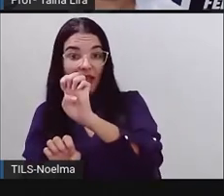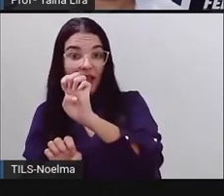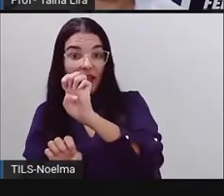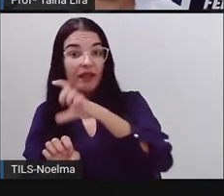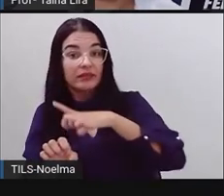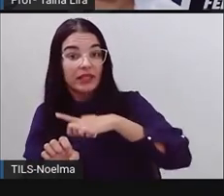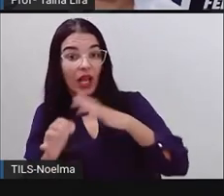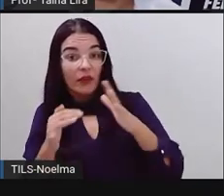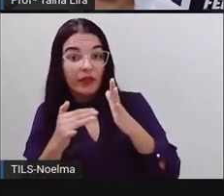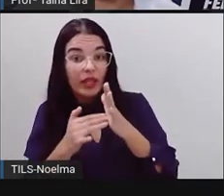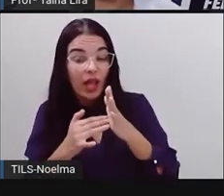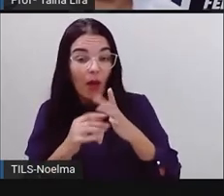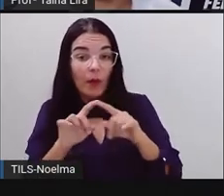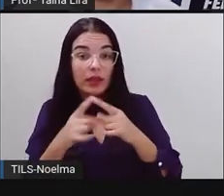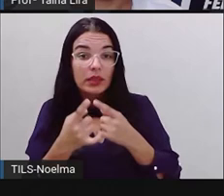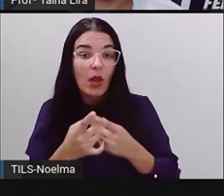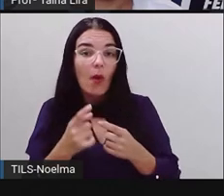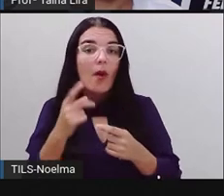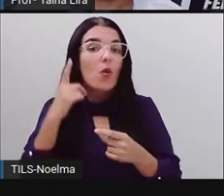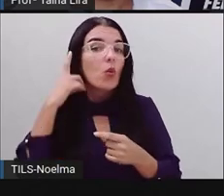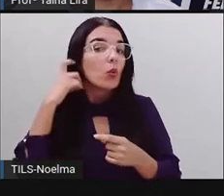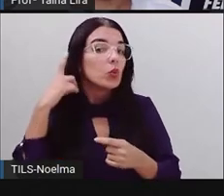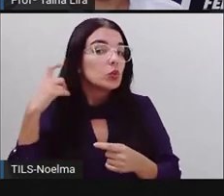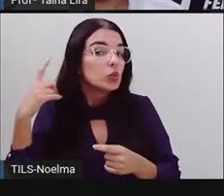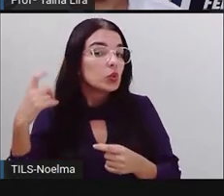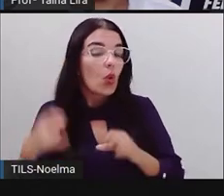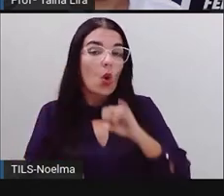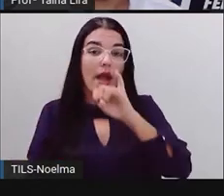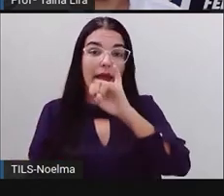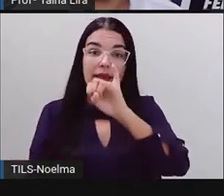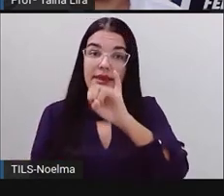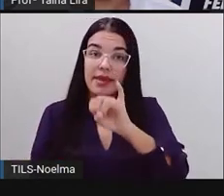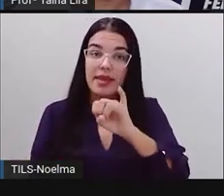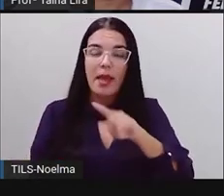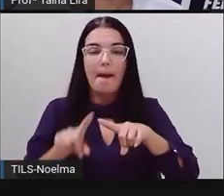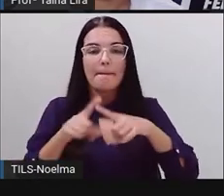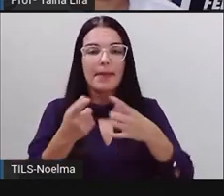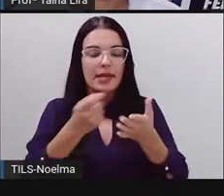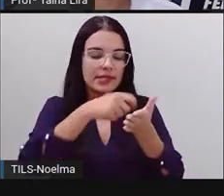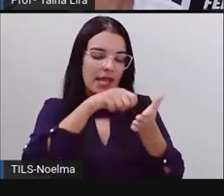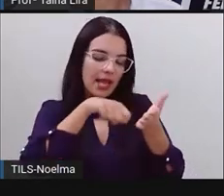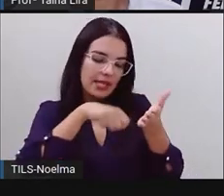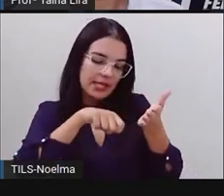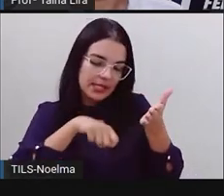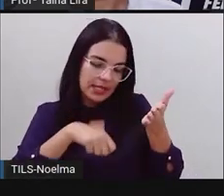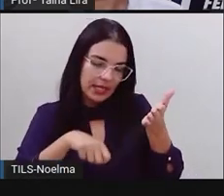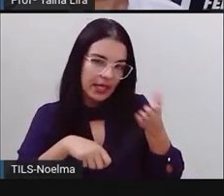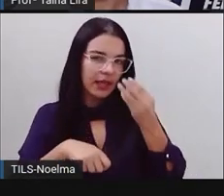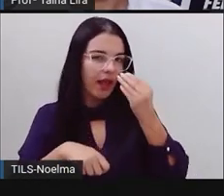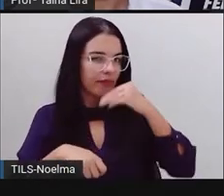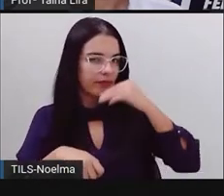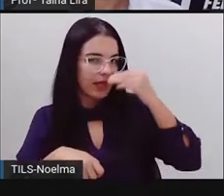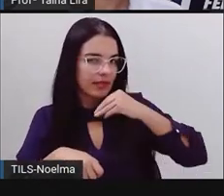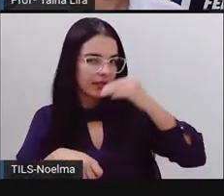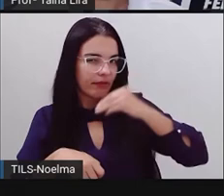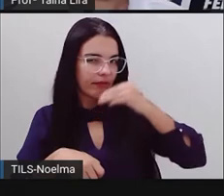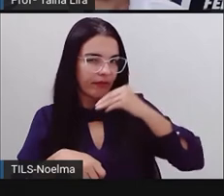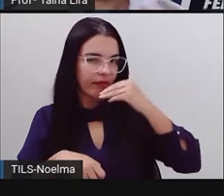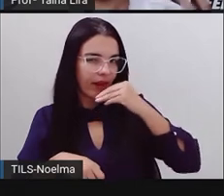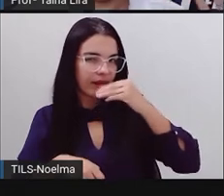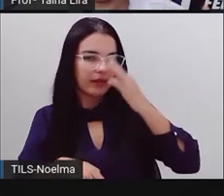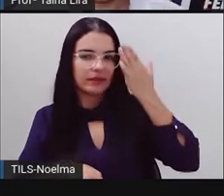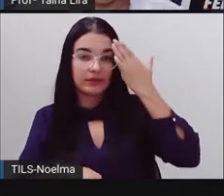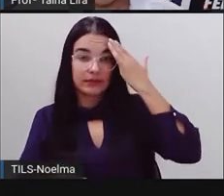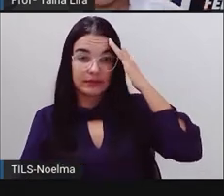tenho tia aqui no final né Se ela bate patinete Então como o tia que no